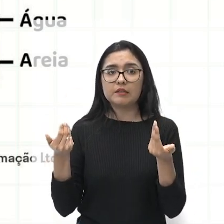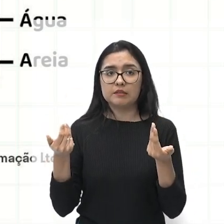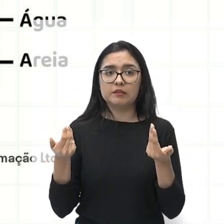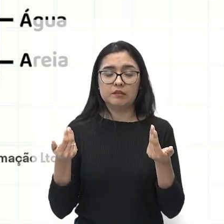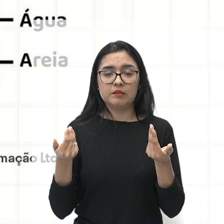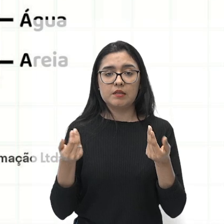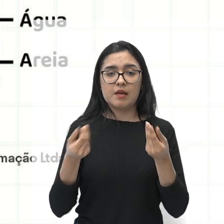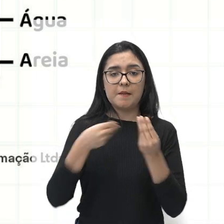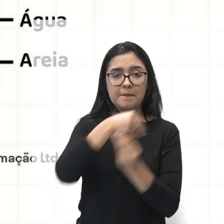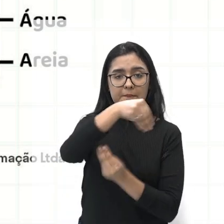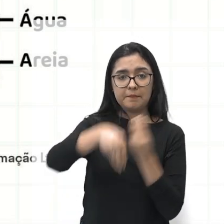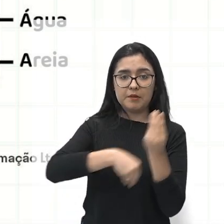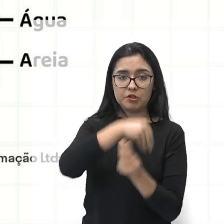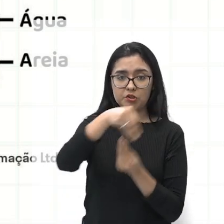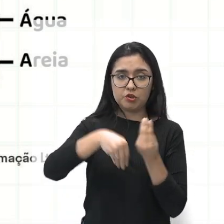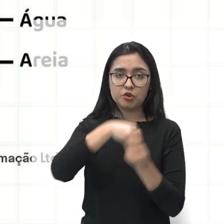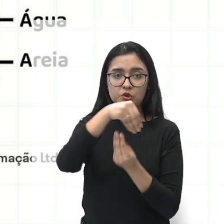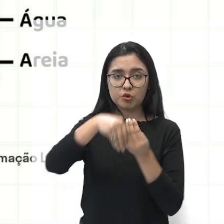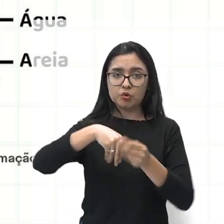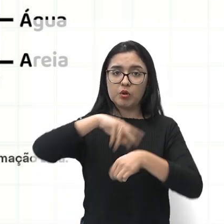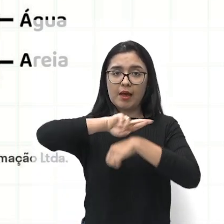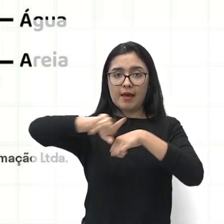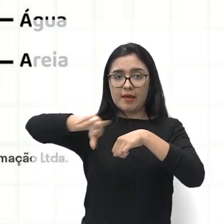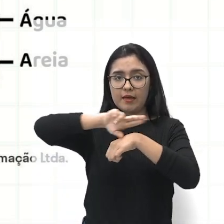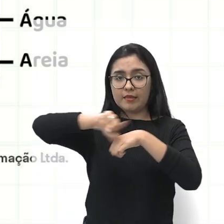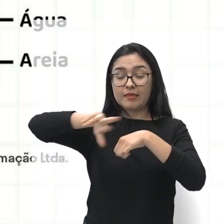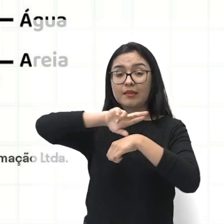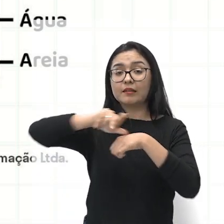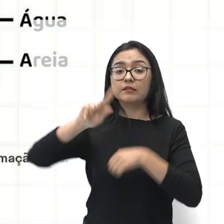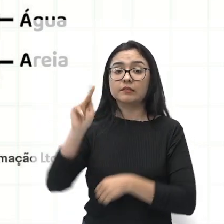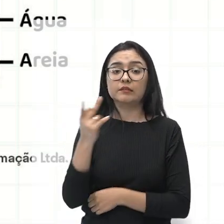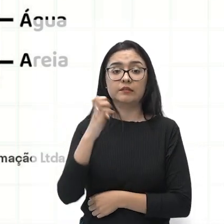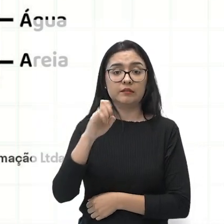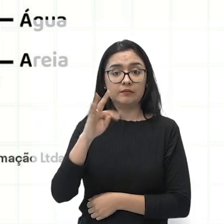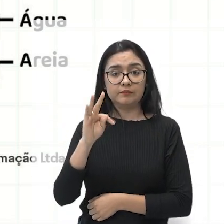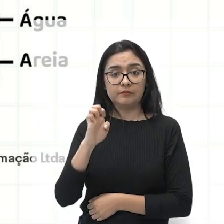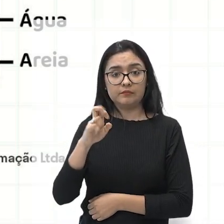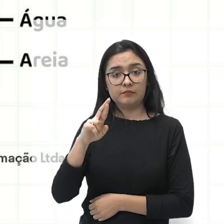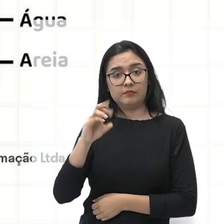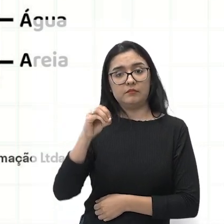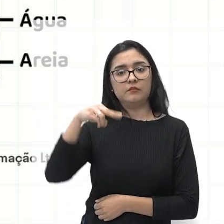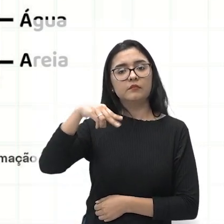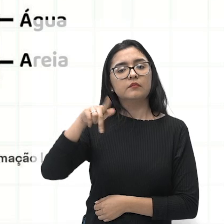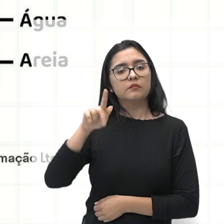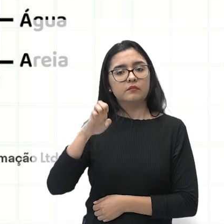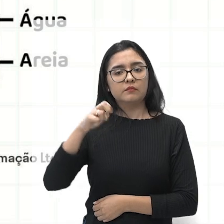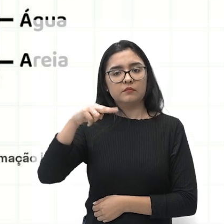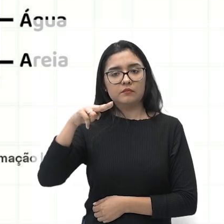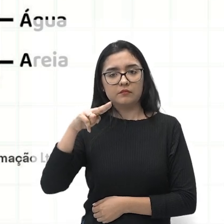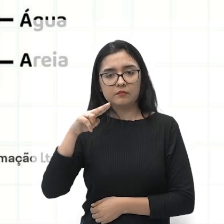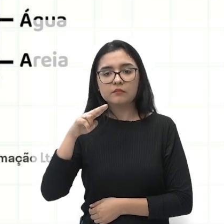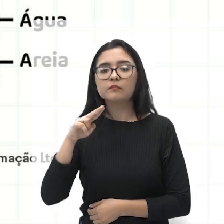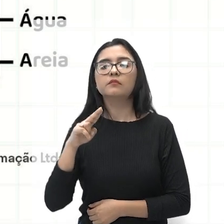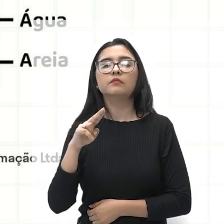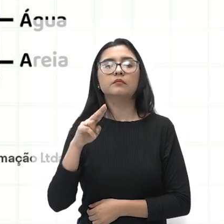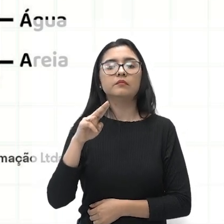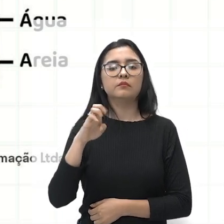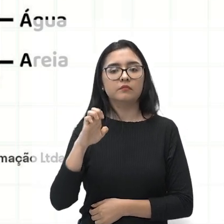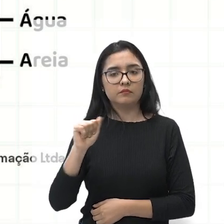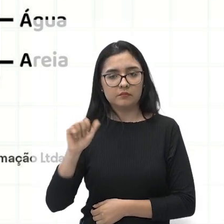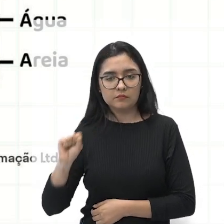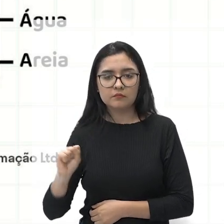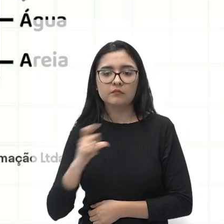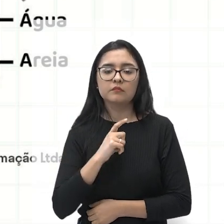das misturas heterogêneas, lembrando, mistura heterogêneas, eu vou ter o